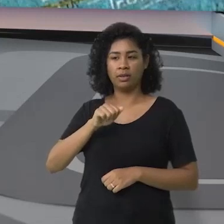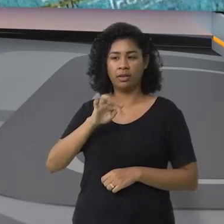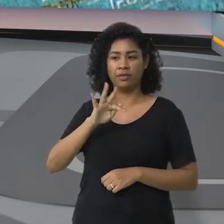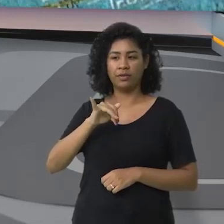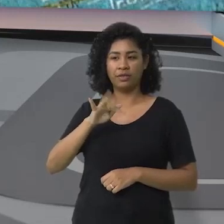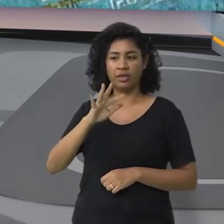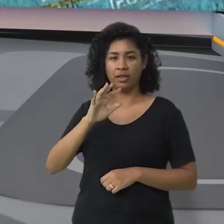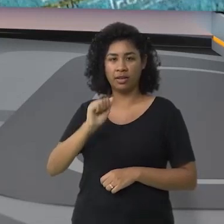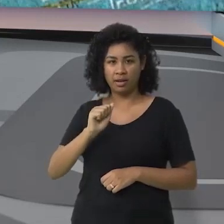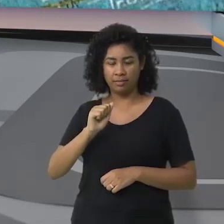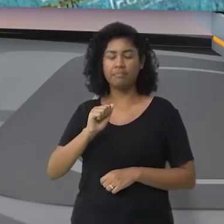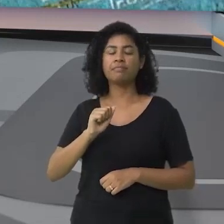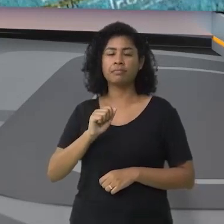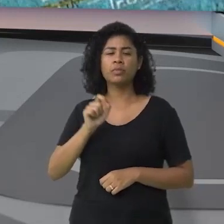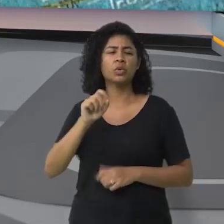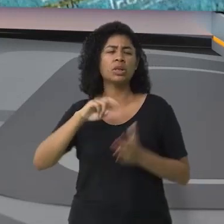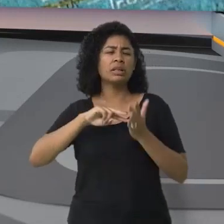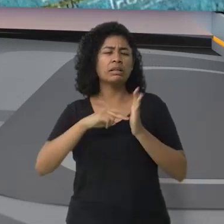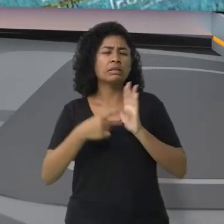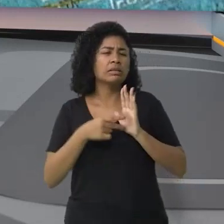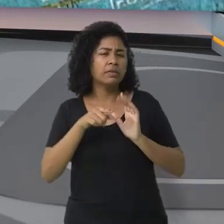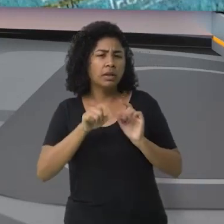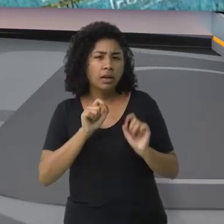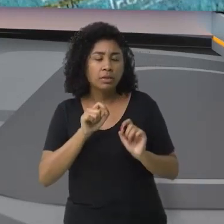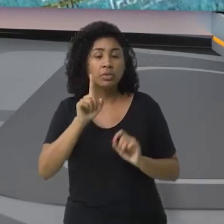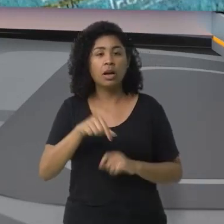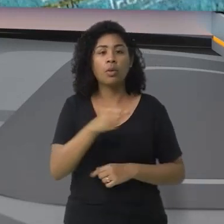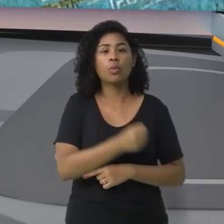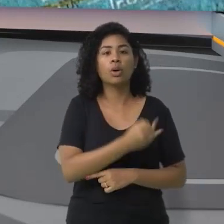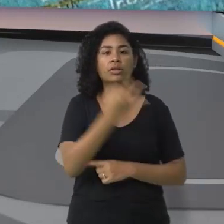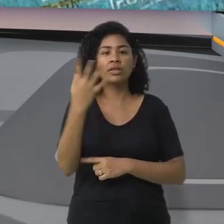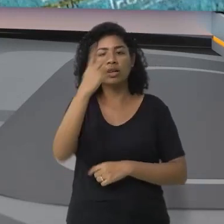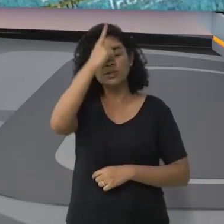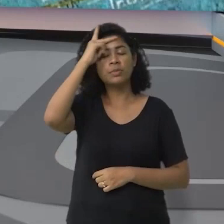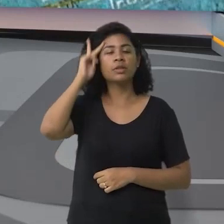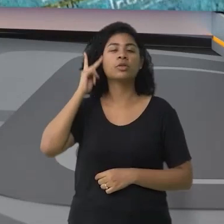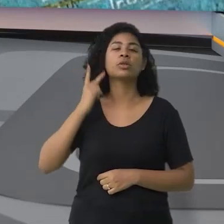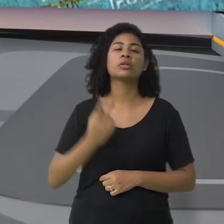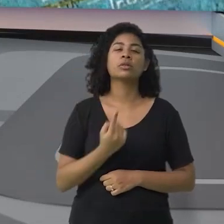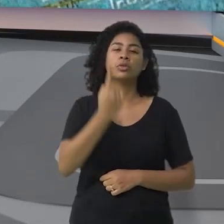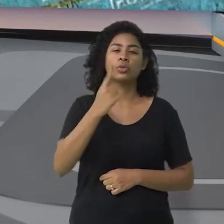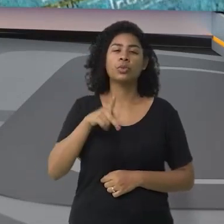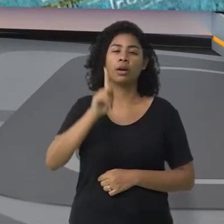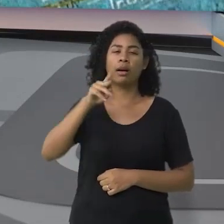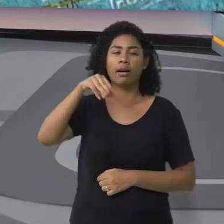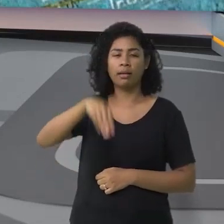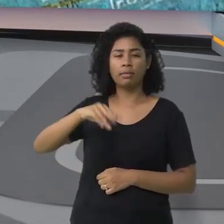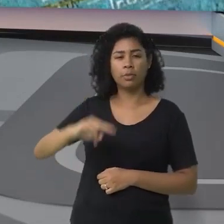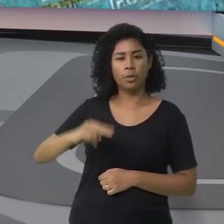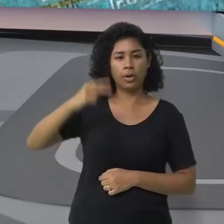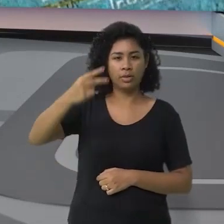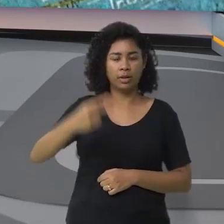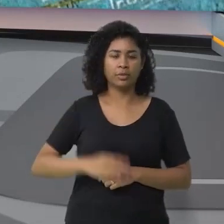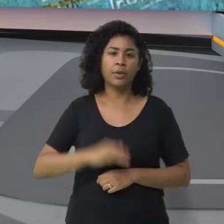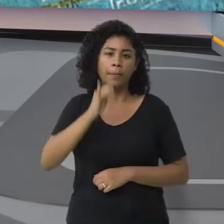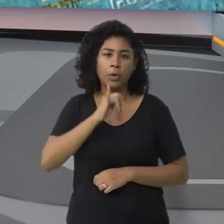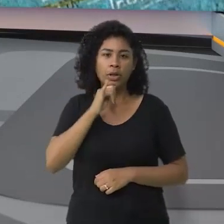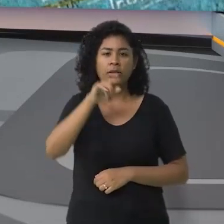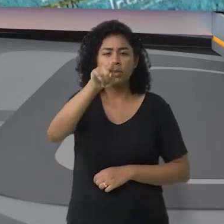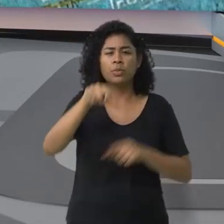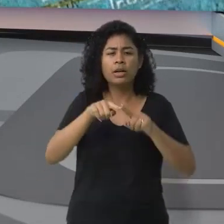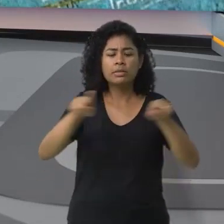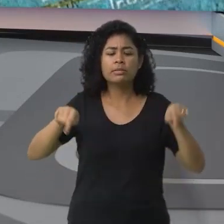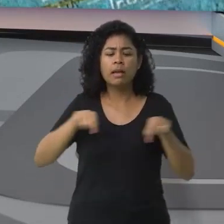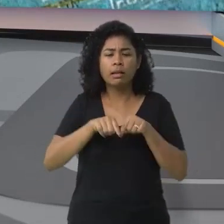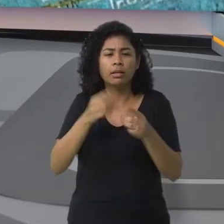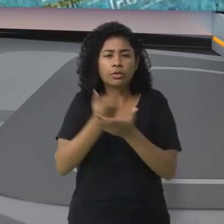pessoas por quilômetro quadrado. Por exemplo, nós temos aqui, né, por exemplo, a sala de aula de vocês, né?